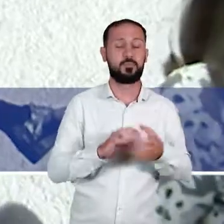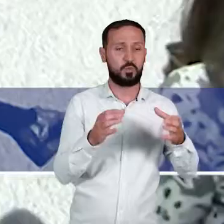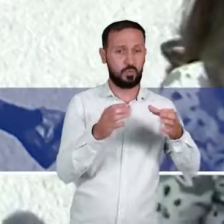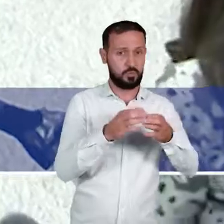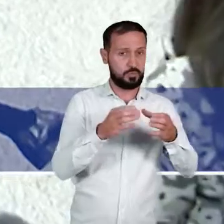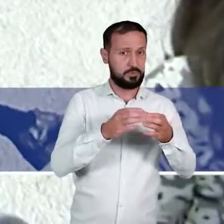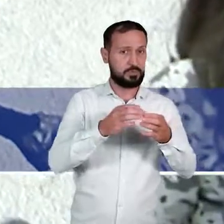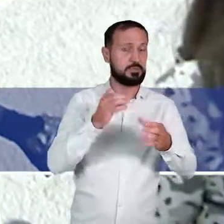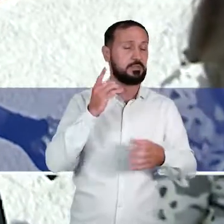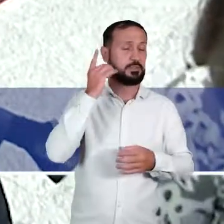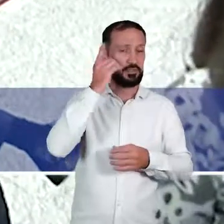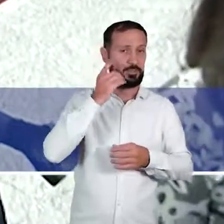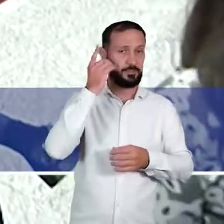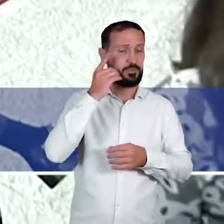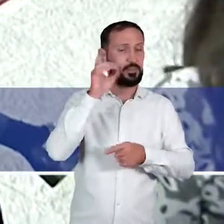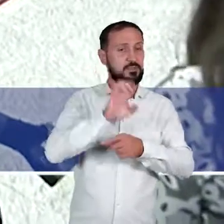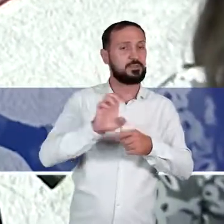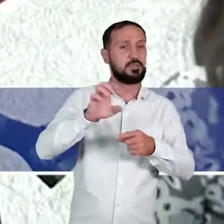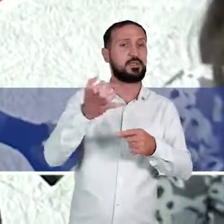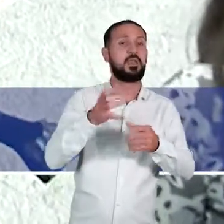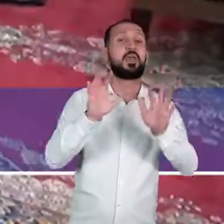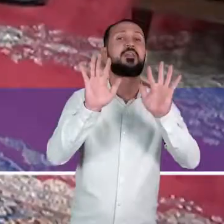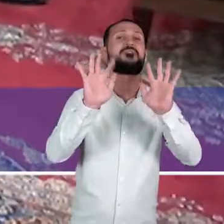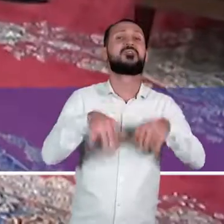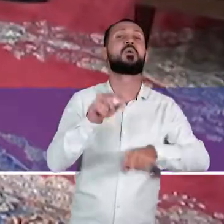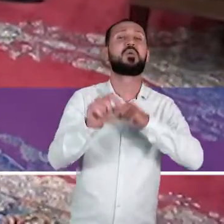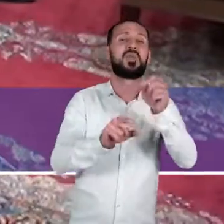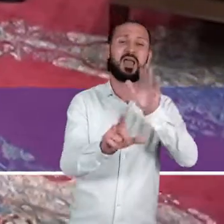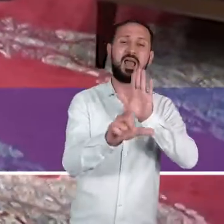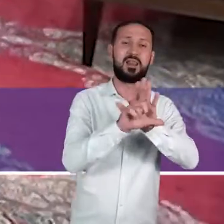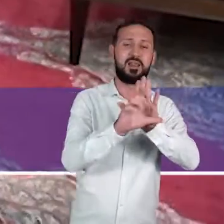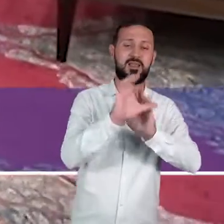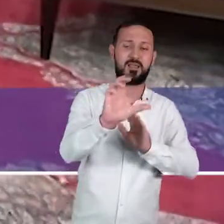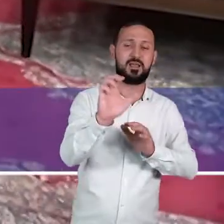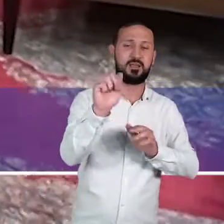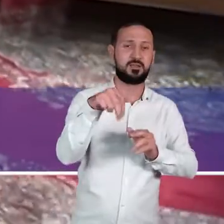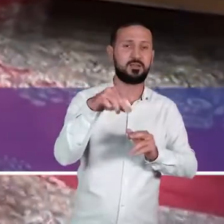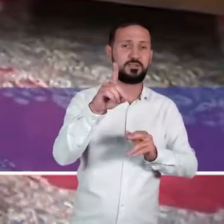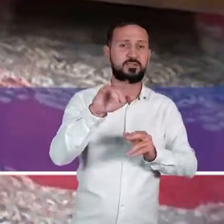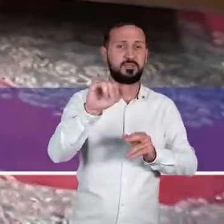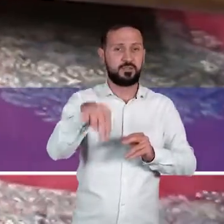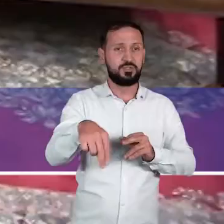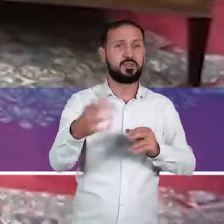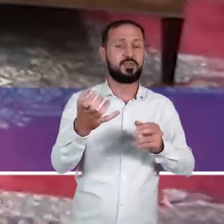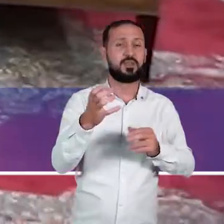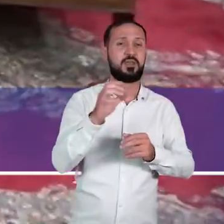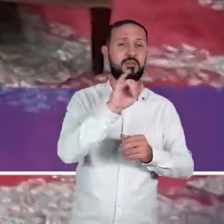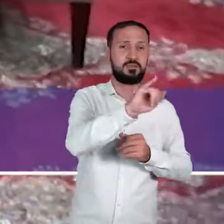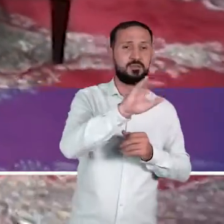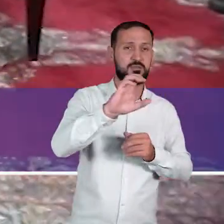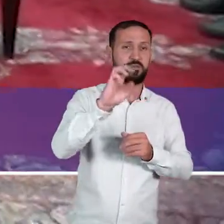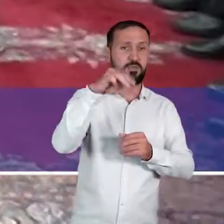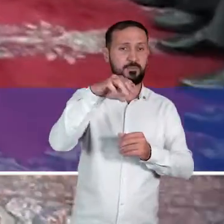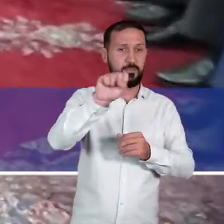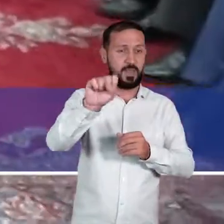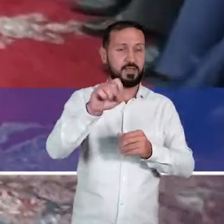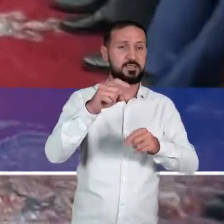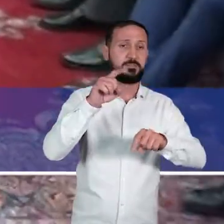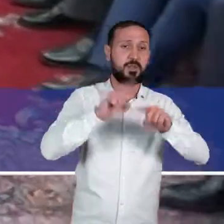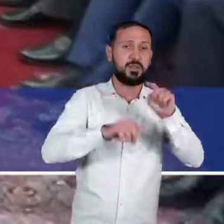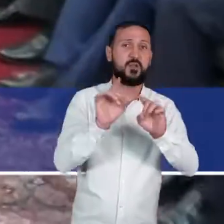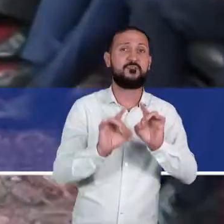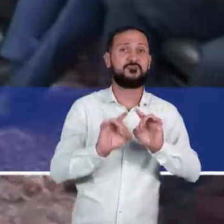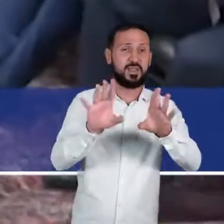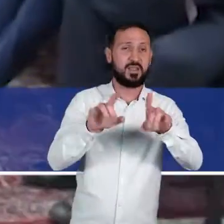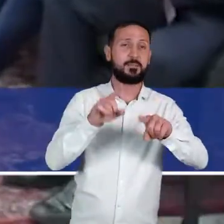deputados estaduais também defenderam o fim da Lei Candir, que prevê a isenção do pagamento do ICMS sobre as exportações de